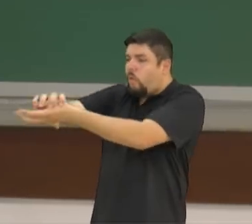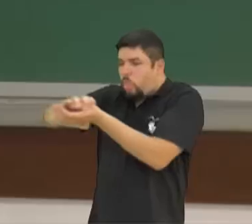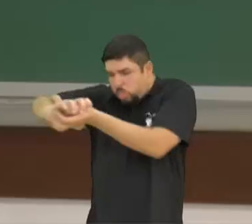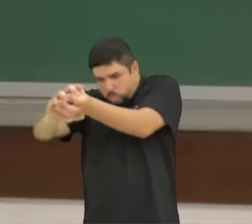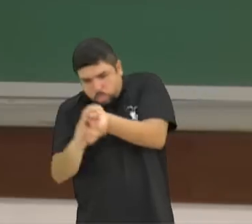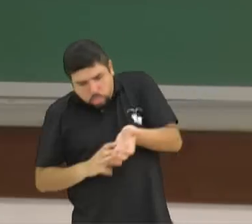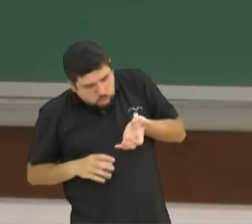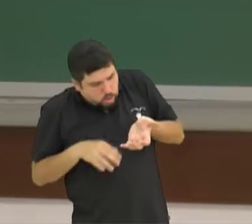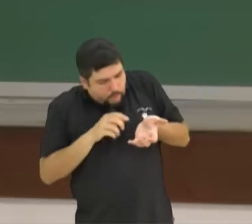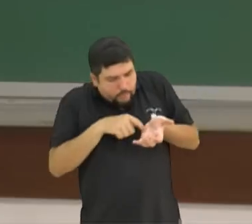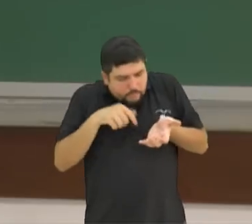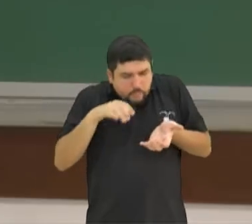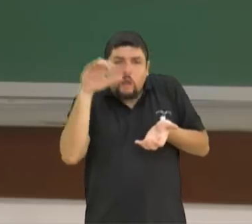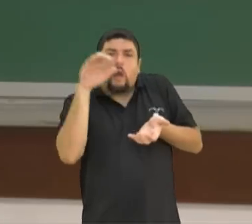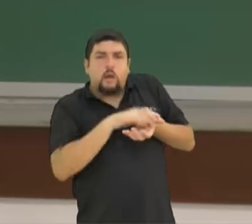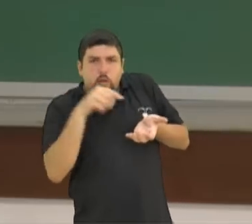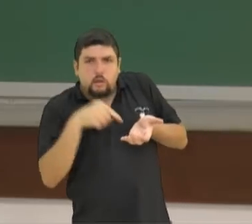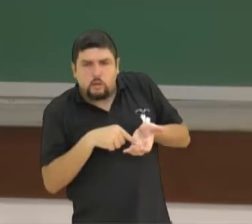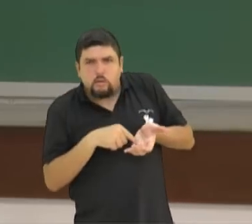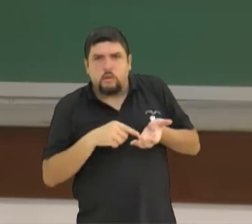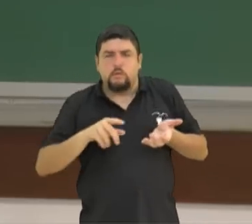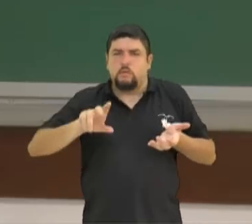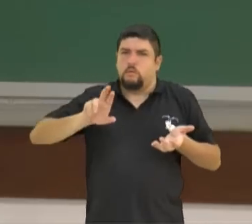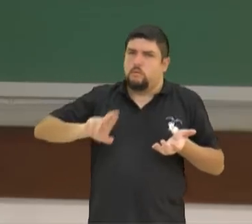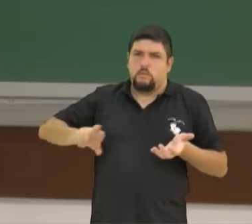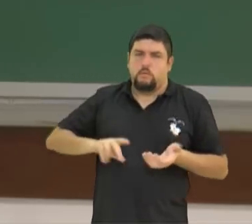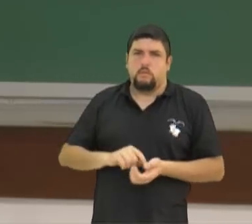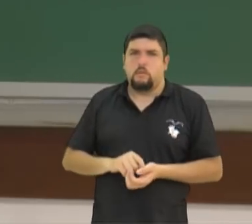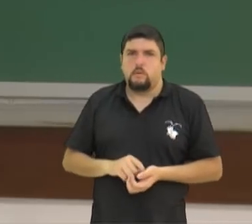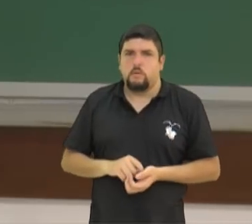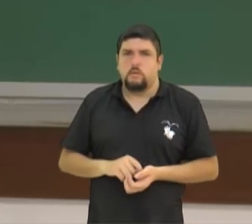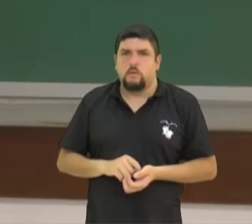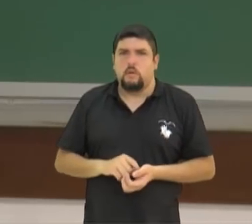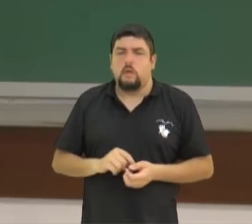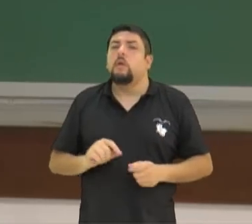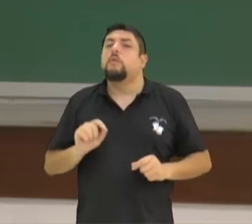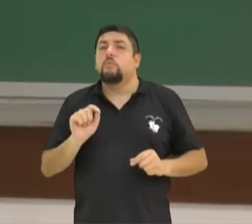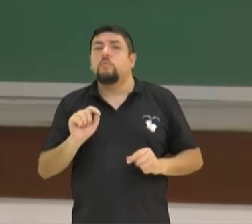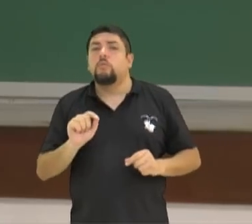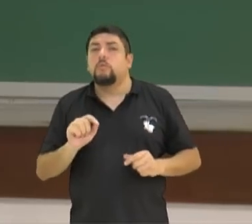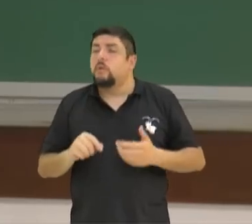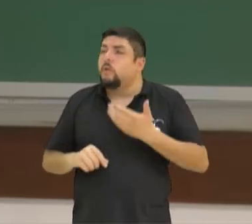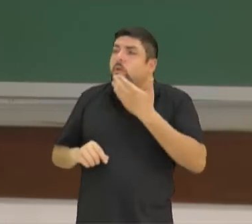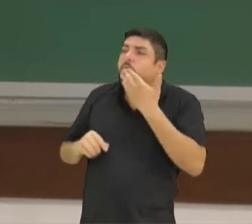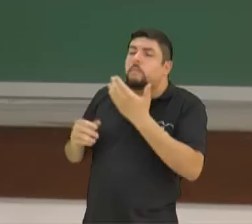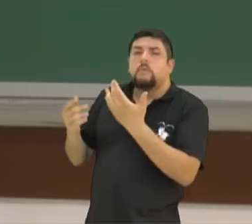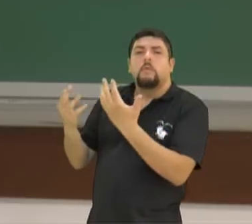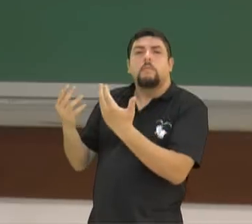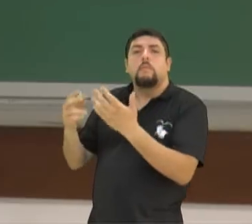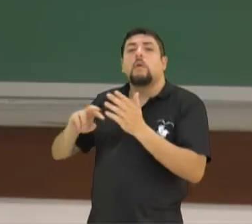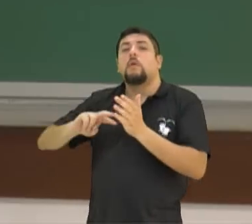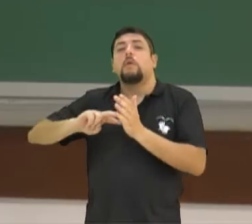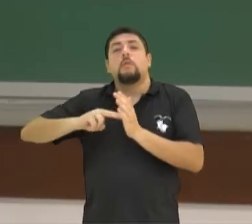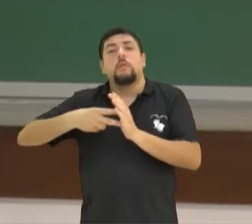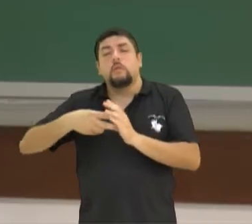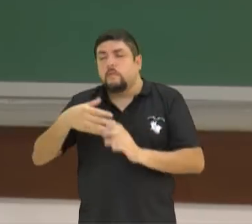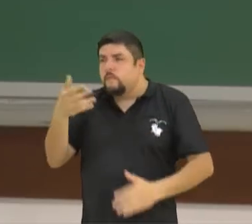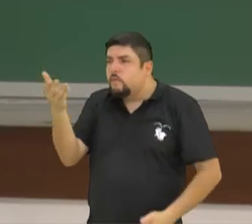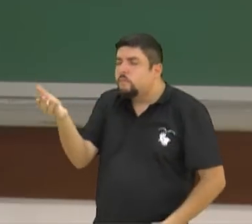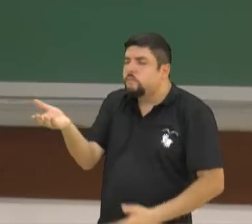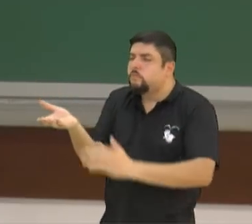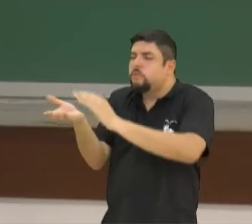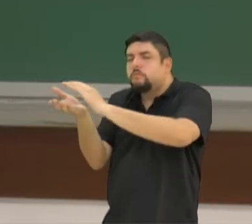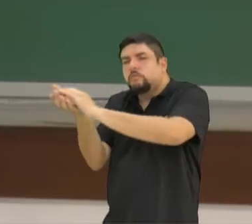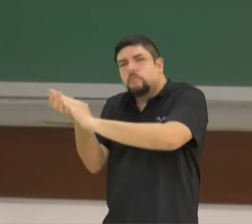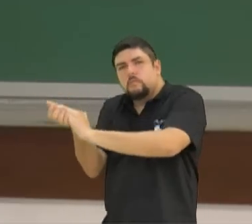dela. Então, ele está fazendo uso dessa figura de linguagem que a gente chama de metonímia, especificamente o caso da metonímia em que você pega